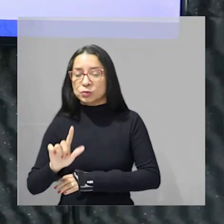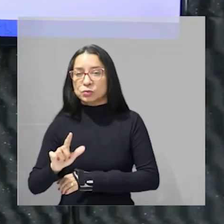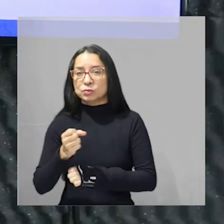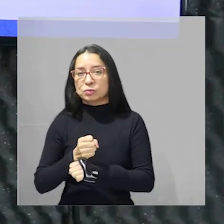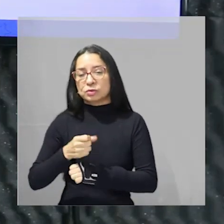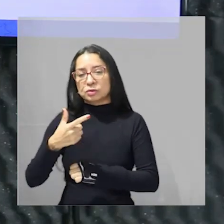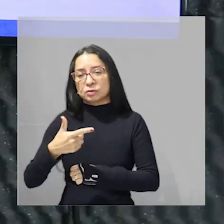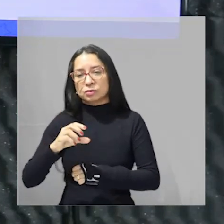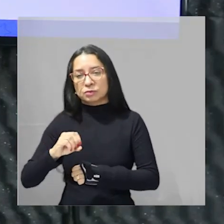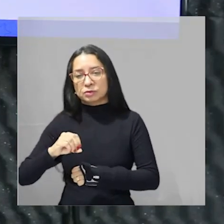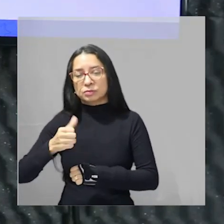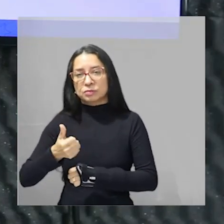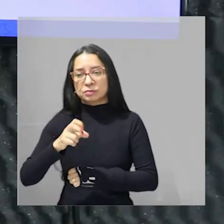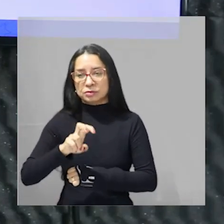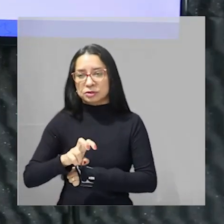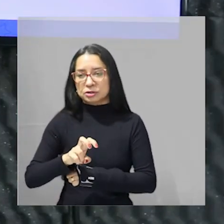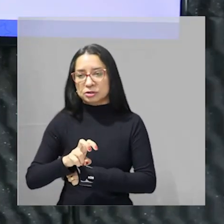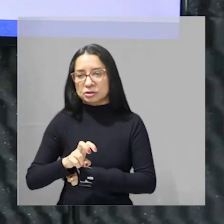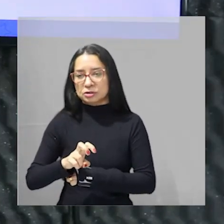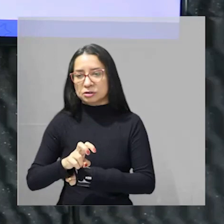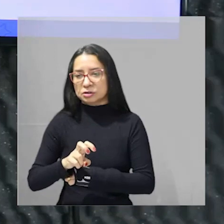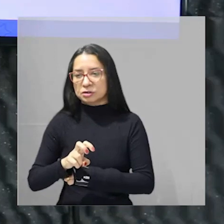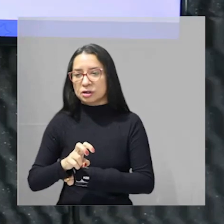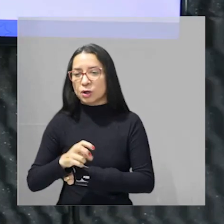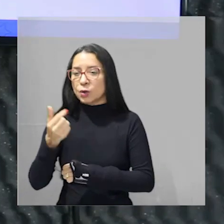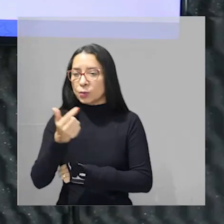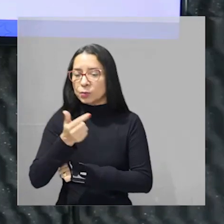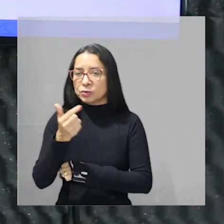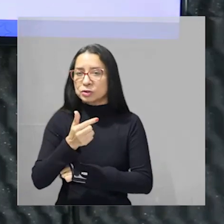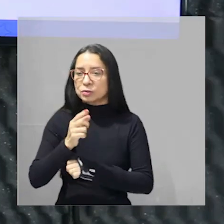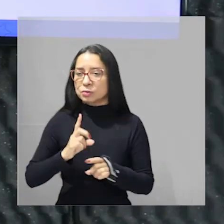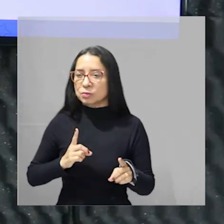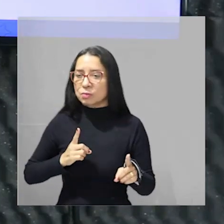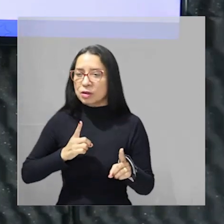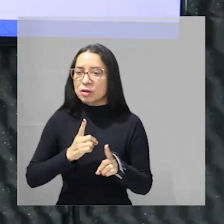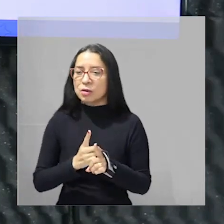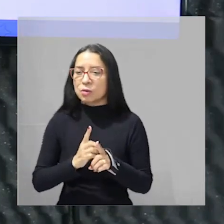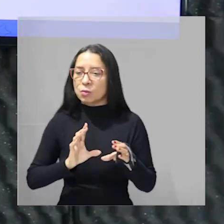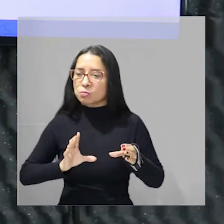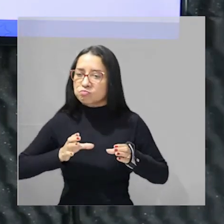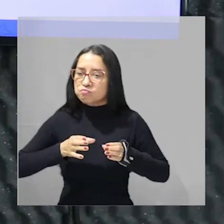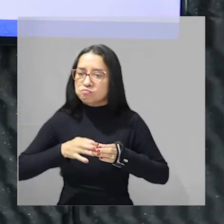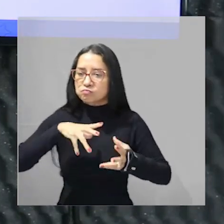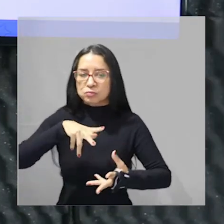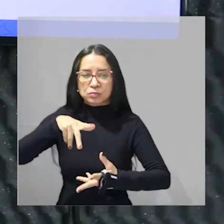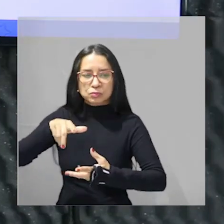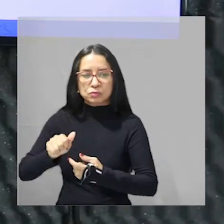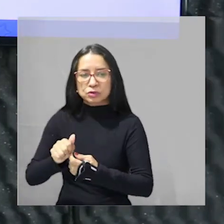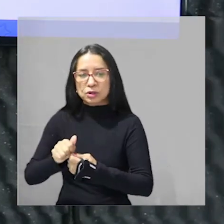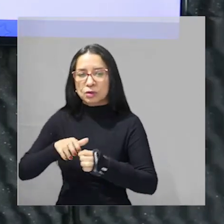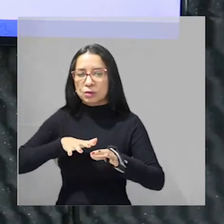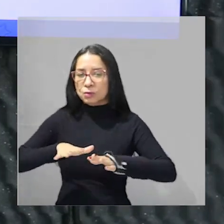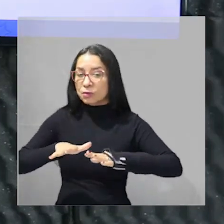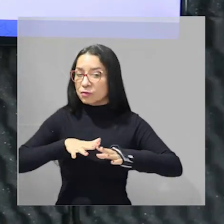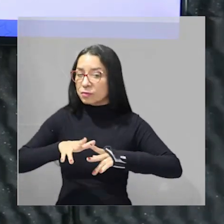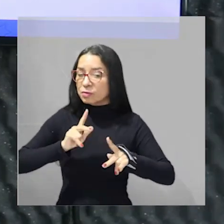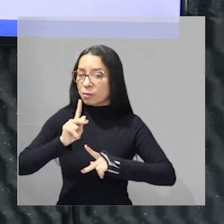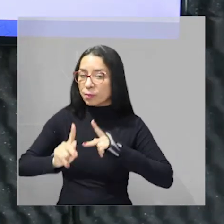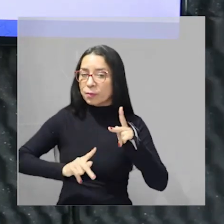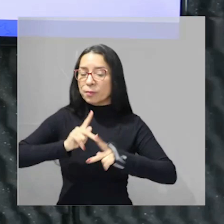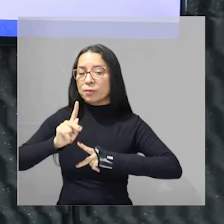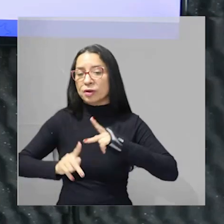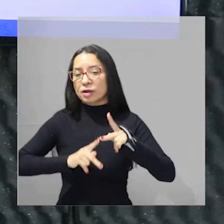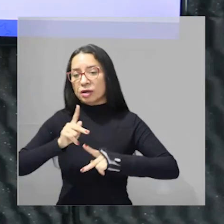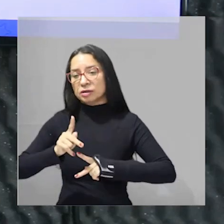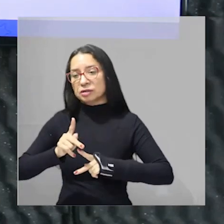movimentos populares em Santa Cruz de la Sierra, na Bolívia. Muito bem, a gente posicionou o que está acontecendo. Segundo